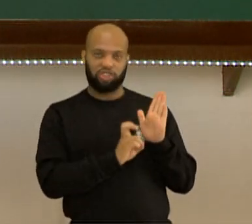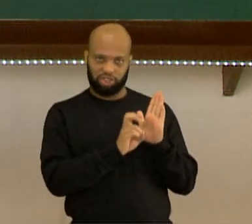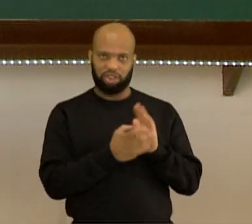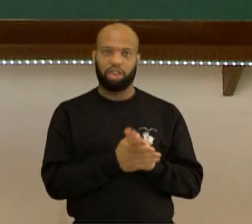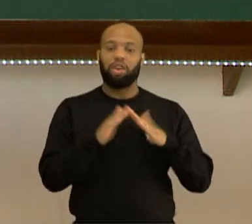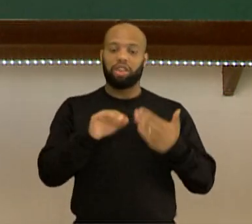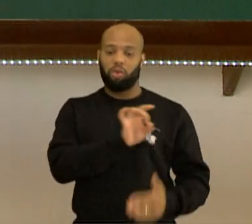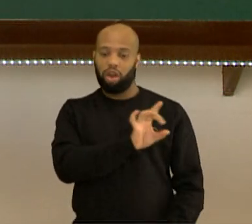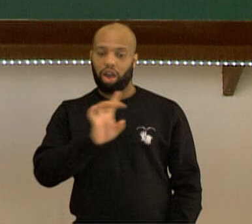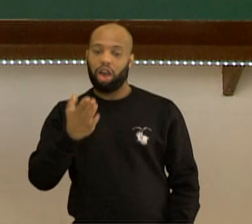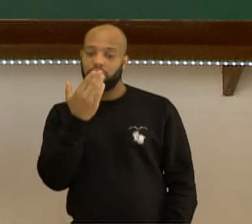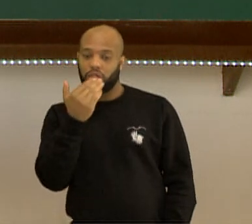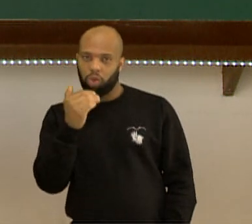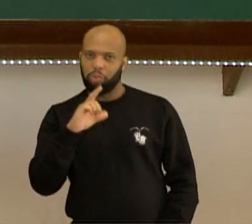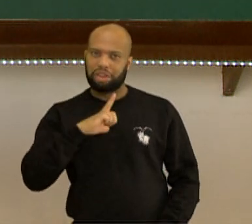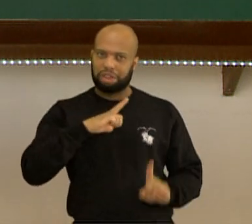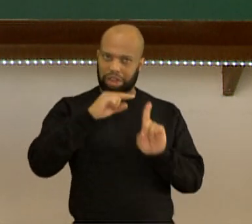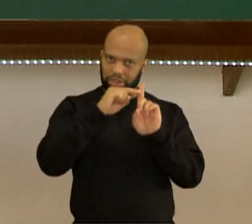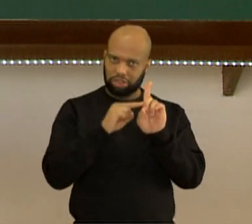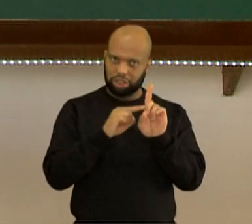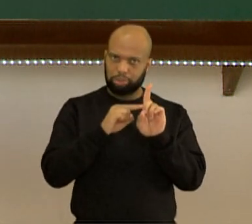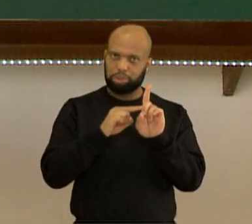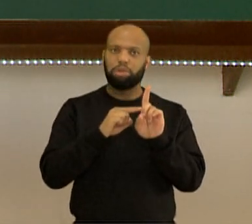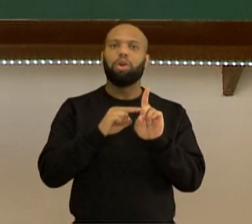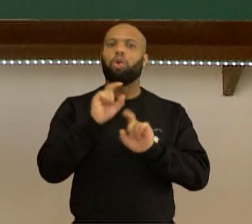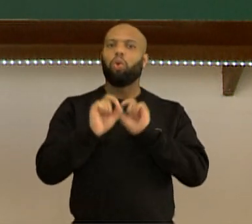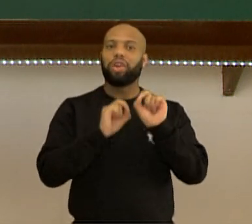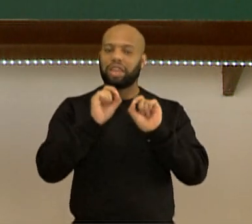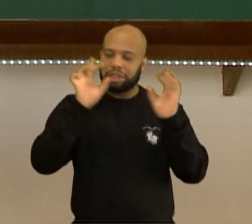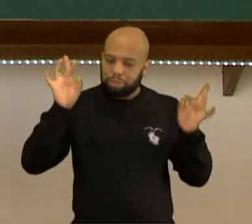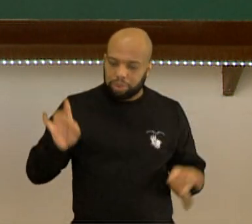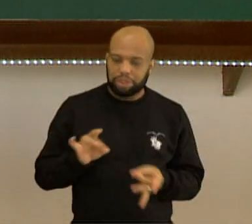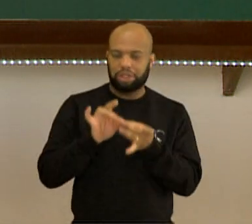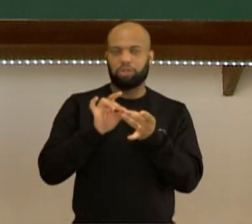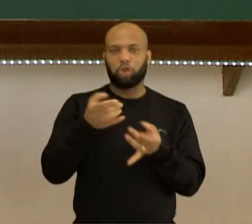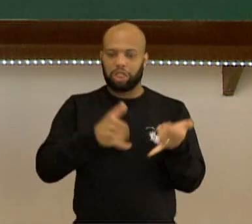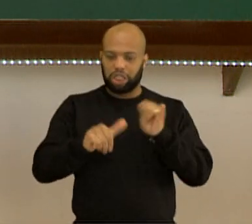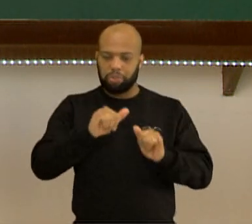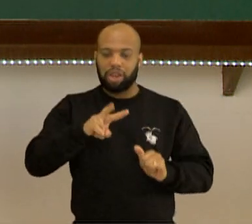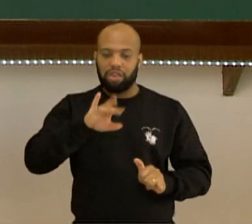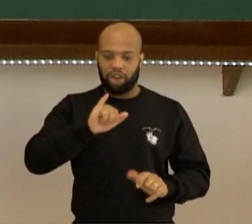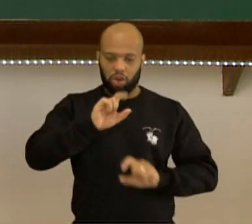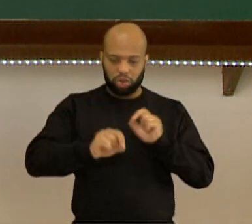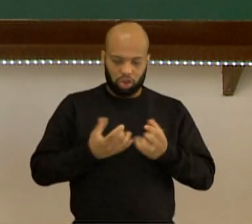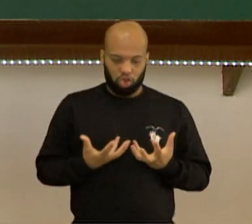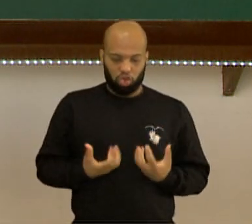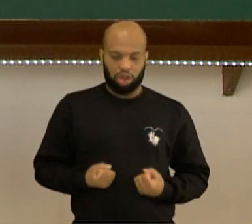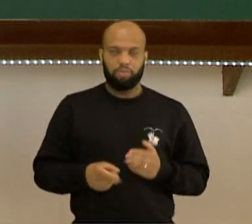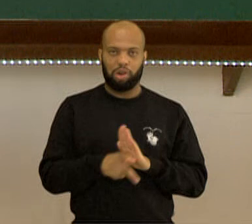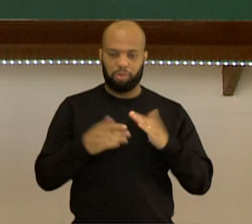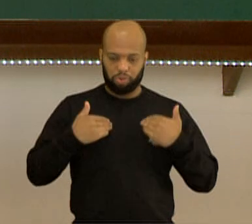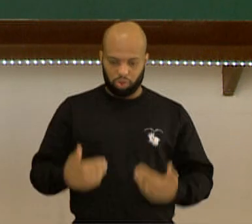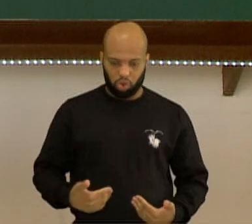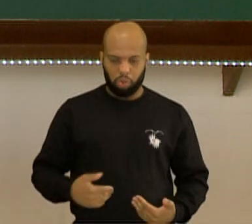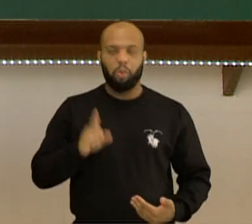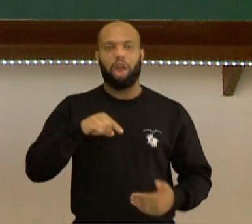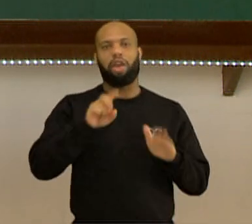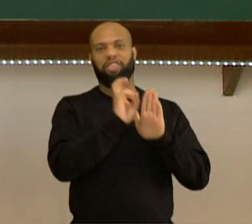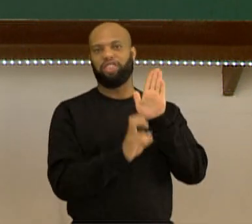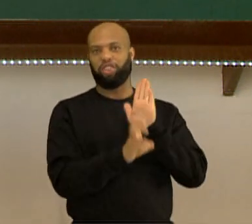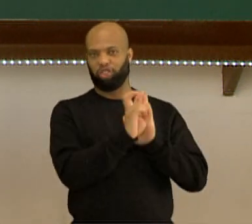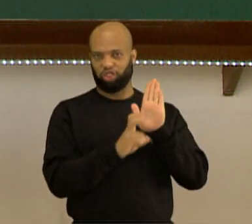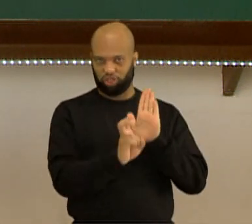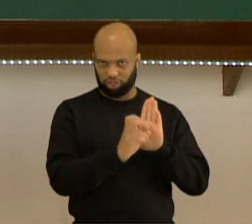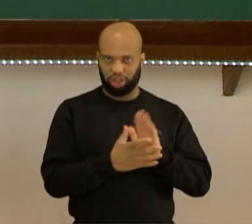cada alimento possui as suas substâncias químicas, dos quais vão ser transformados pelo nosso organismo em energia.